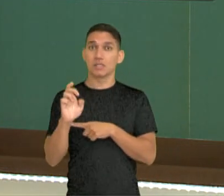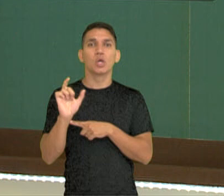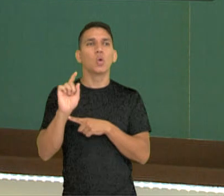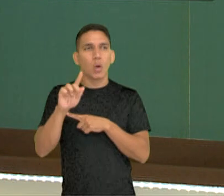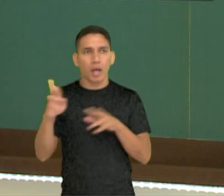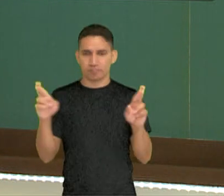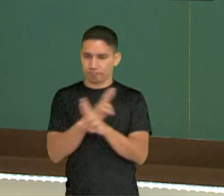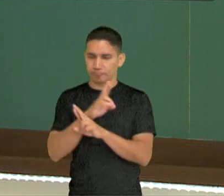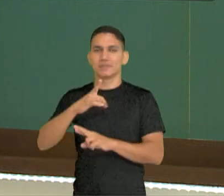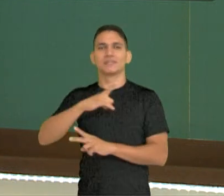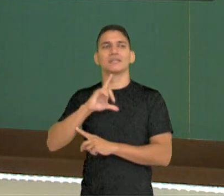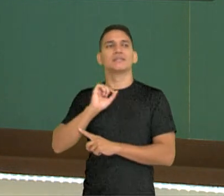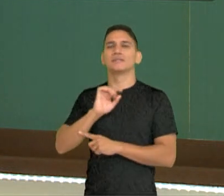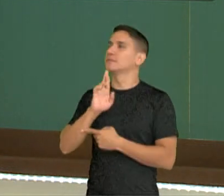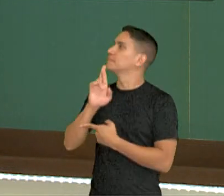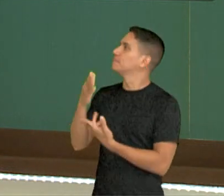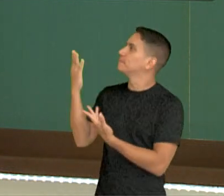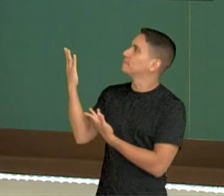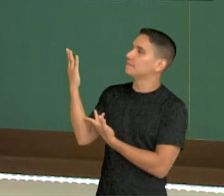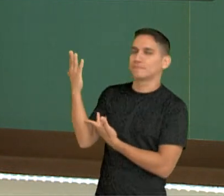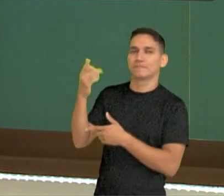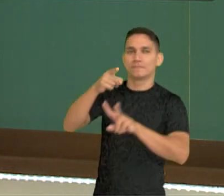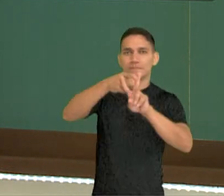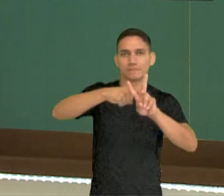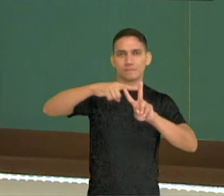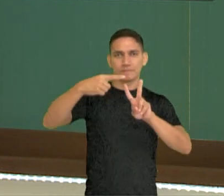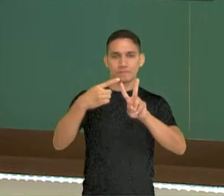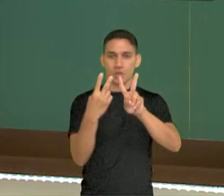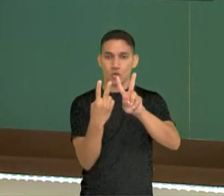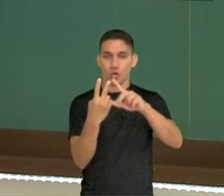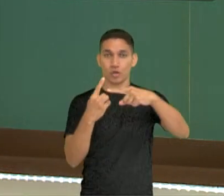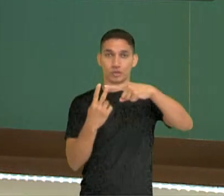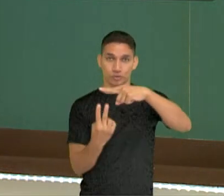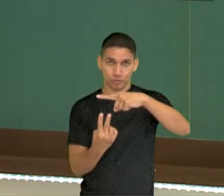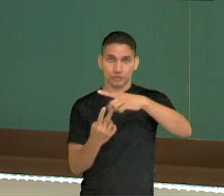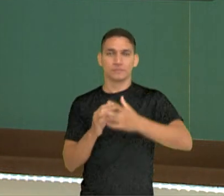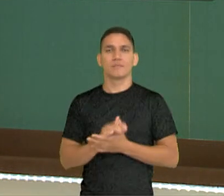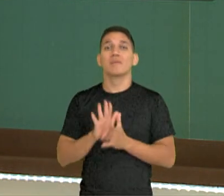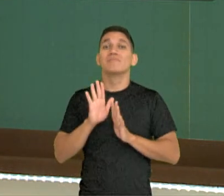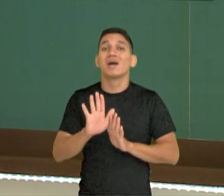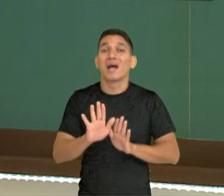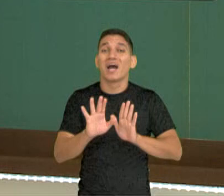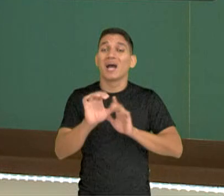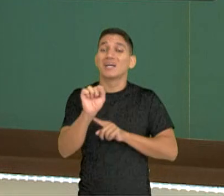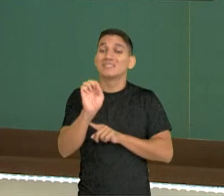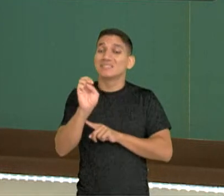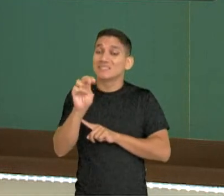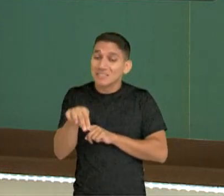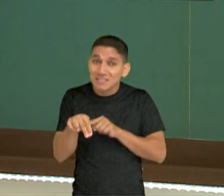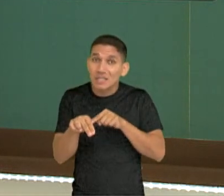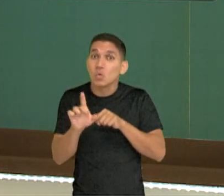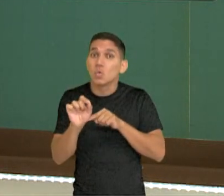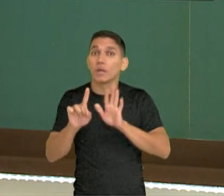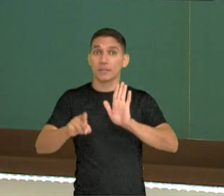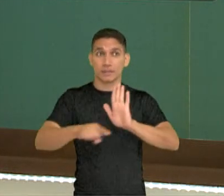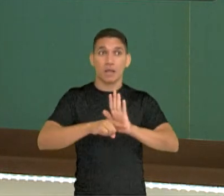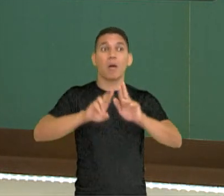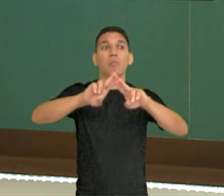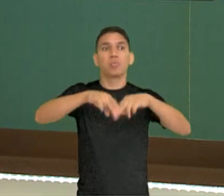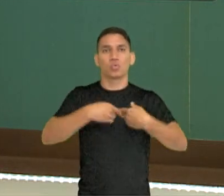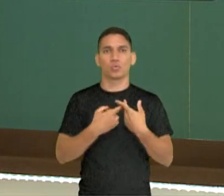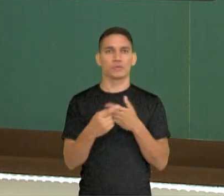primeiro quadrante, é raiz de 2 sobre 2. Só que o seno é negativo, por isso que a gente coloca o